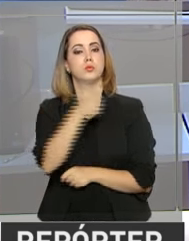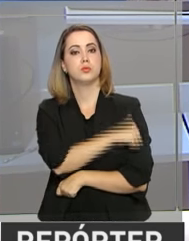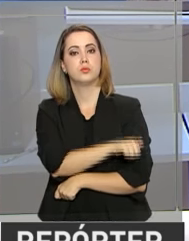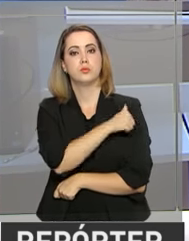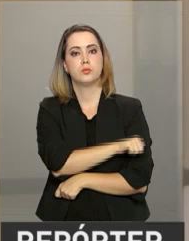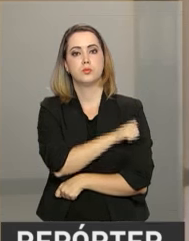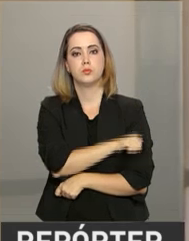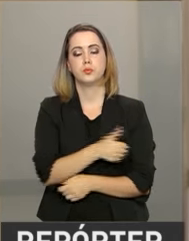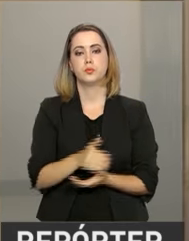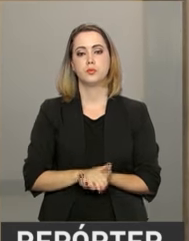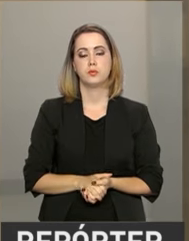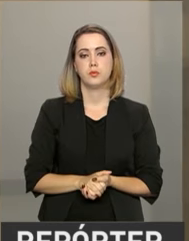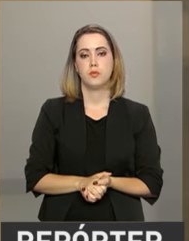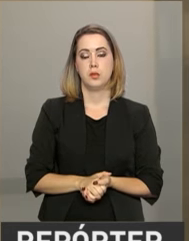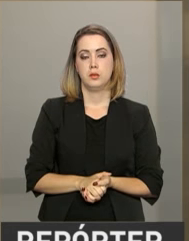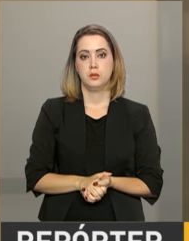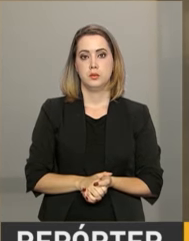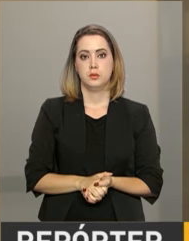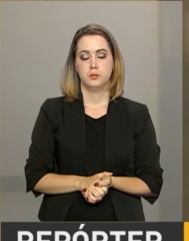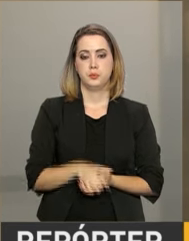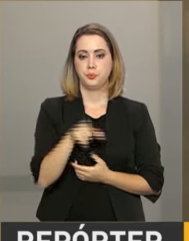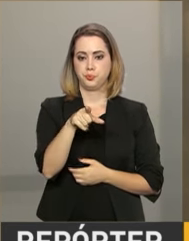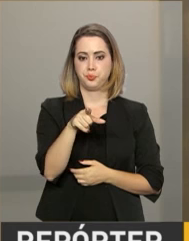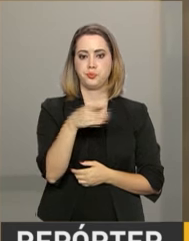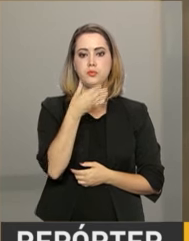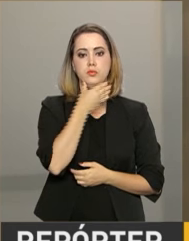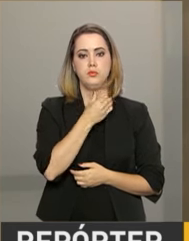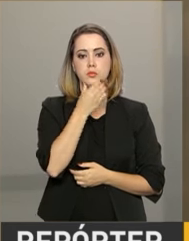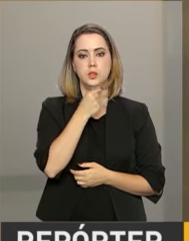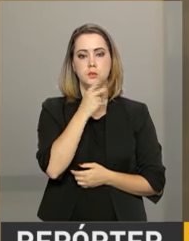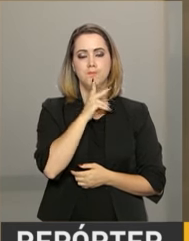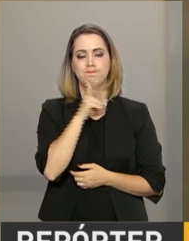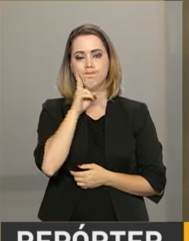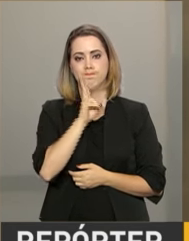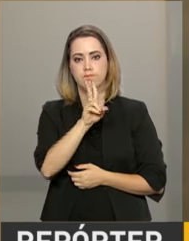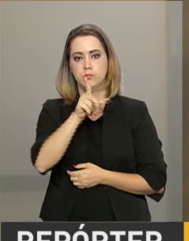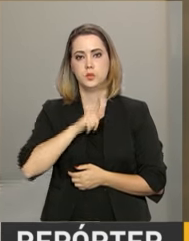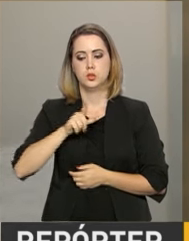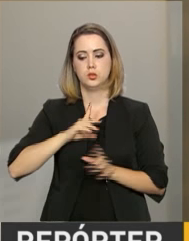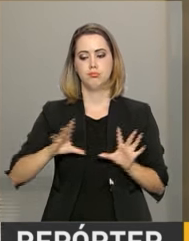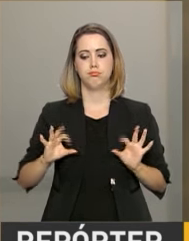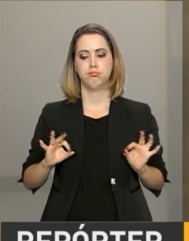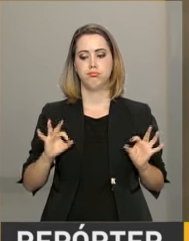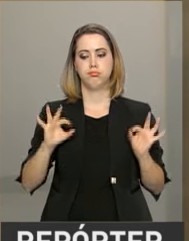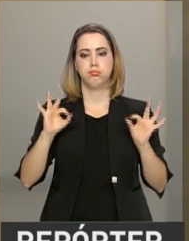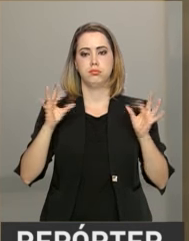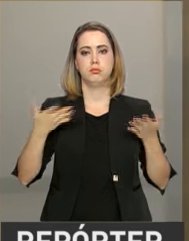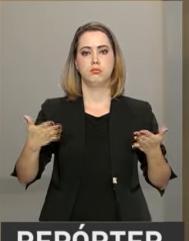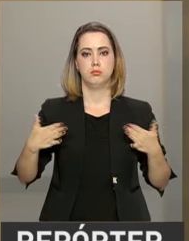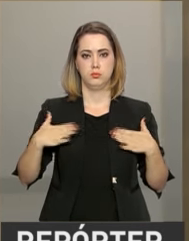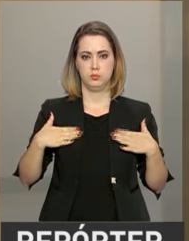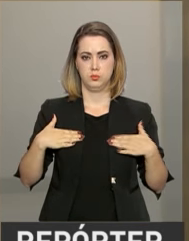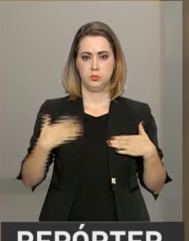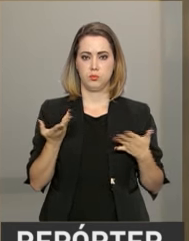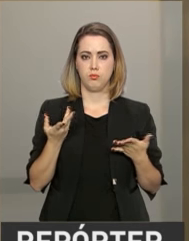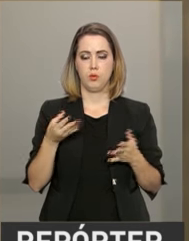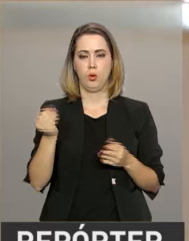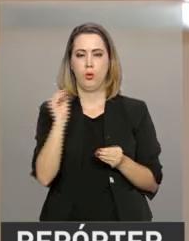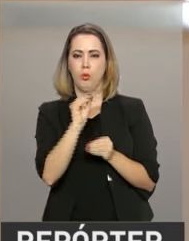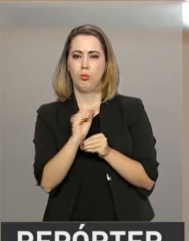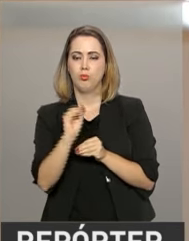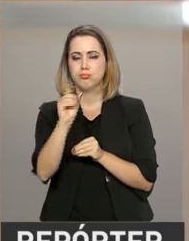de Janeiro Bet Descobriu um câncer de mama no ano passado o tratamento não tem sido